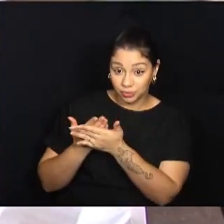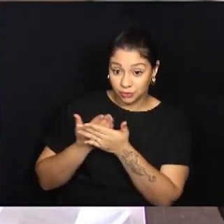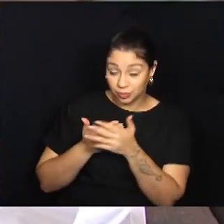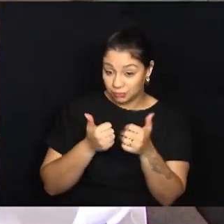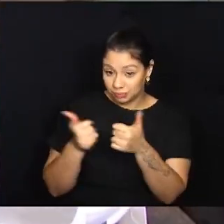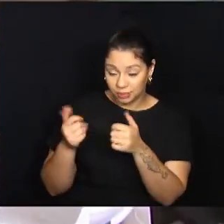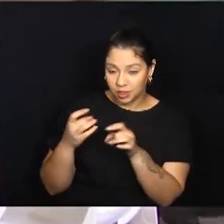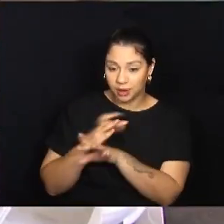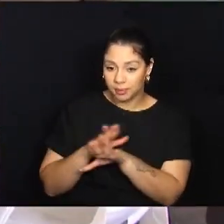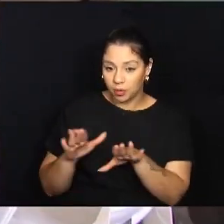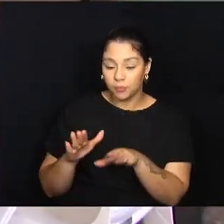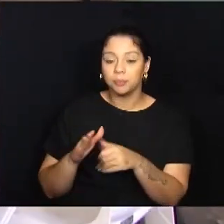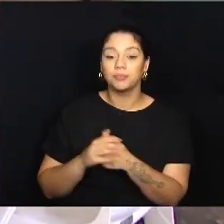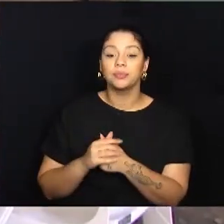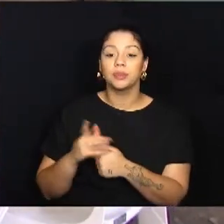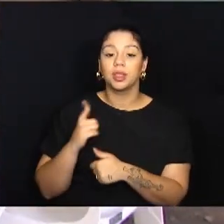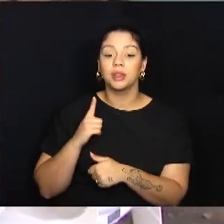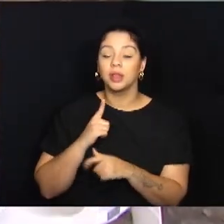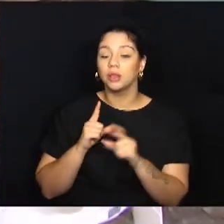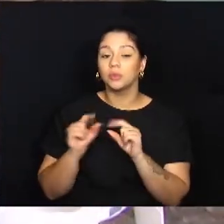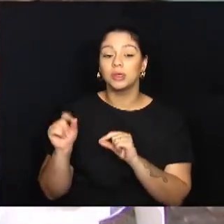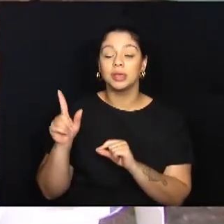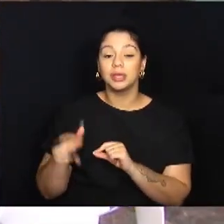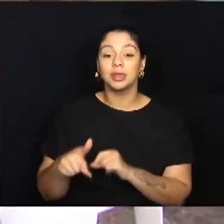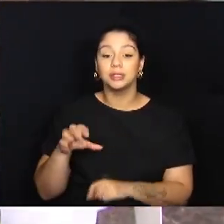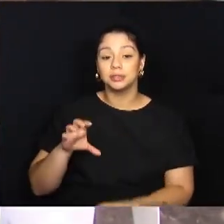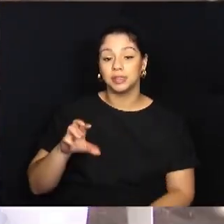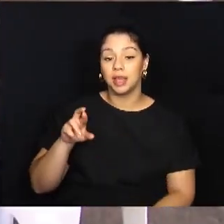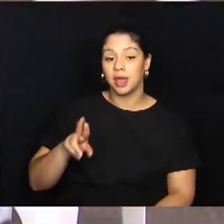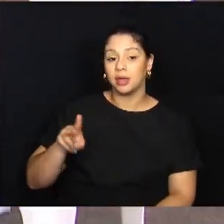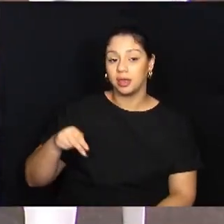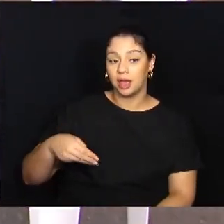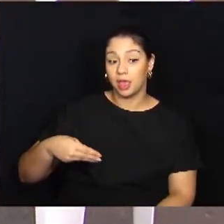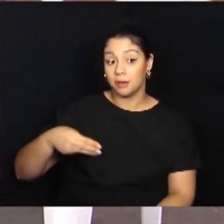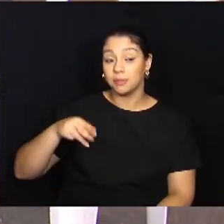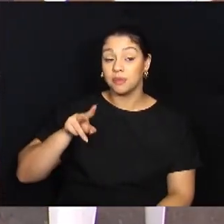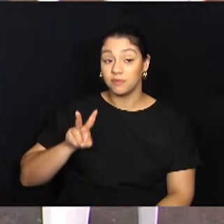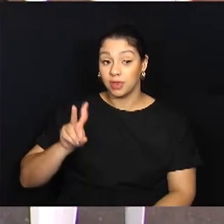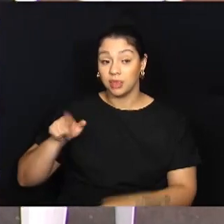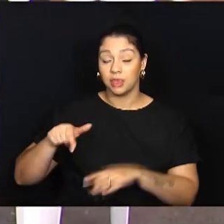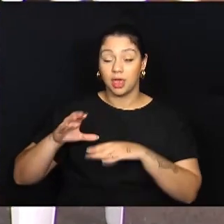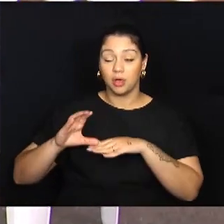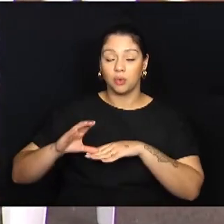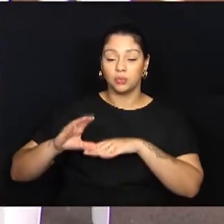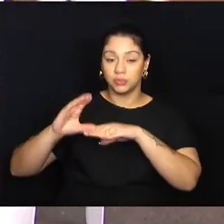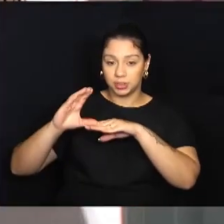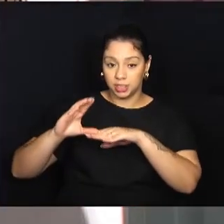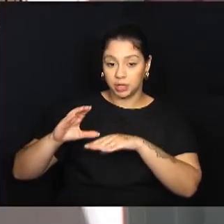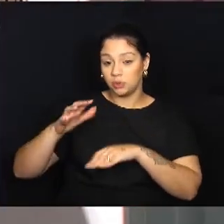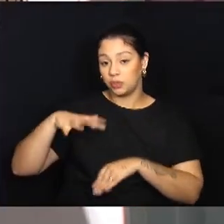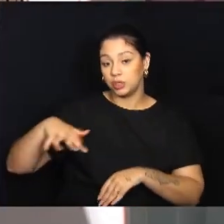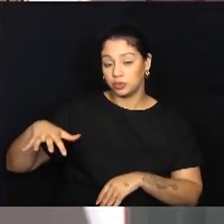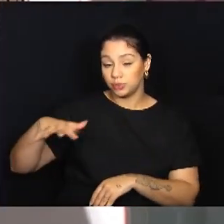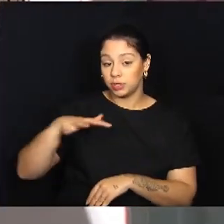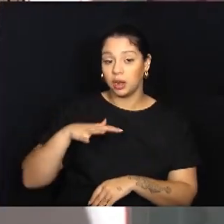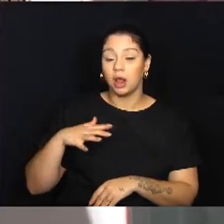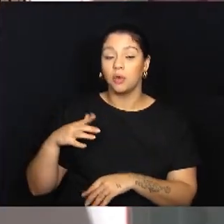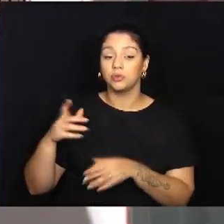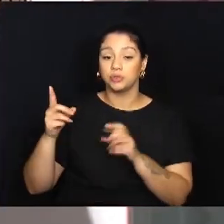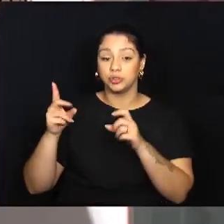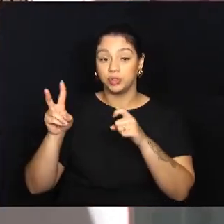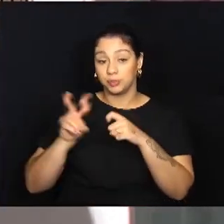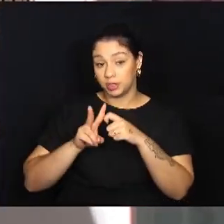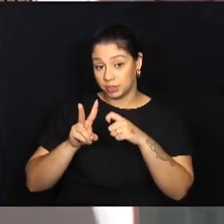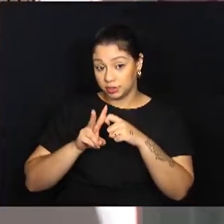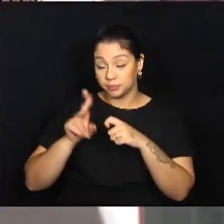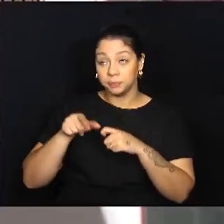prévia, é remetido ao CRMV, que é o Conselho Regional de Medicina Veterinária lá de São Paulo, que é o órgão